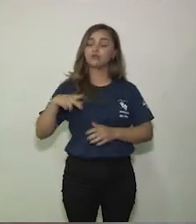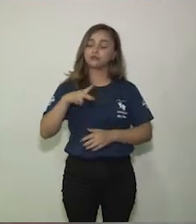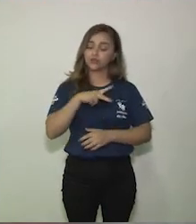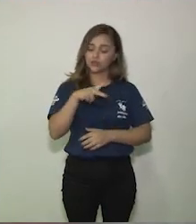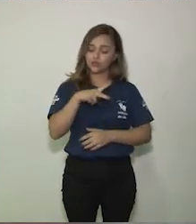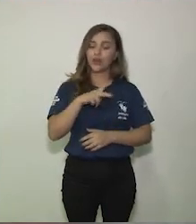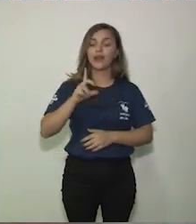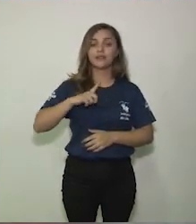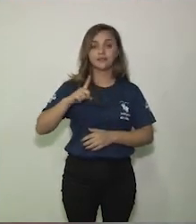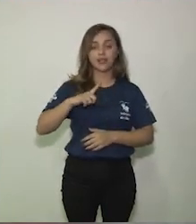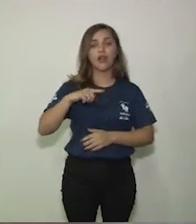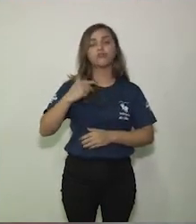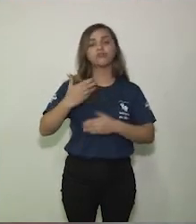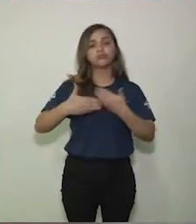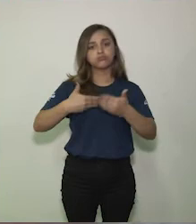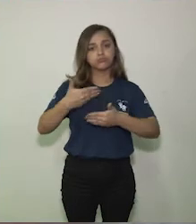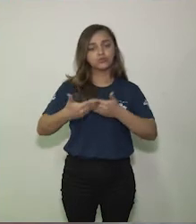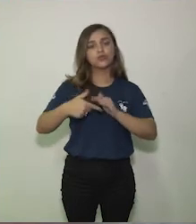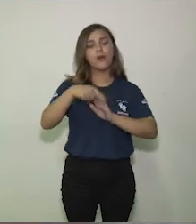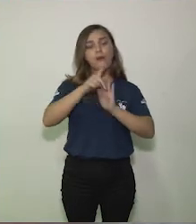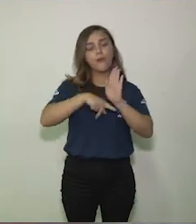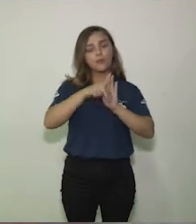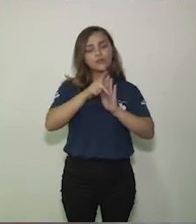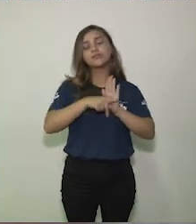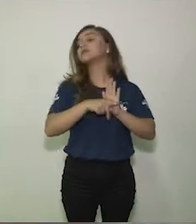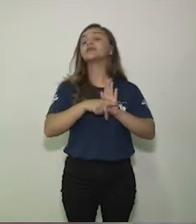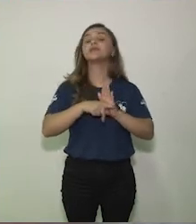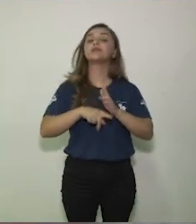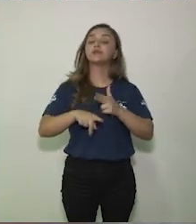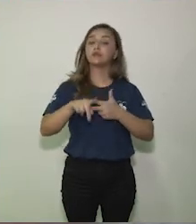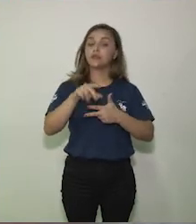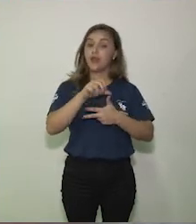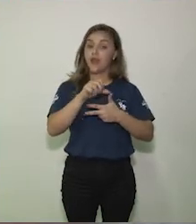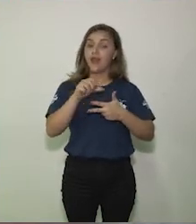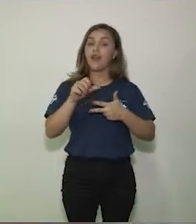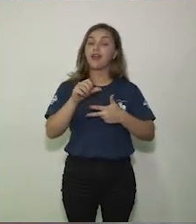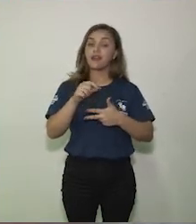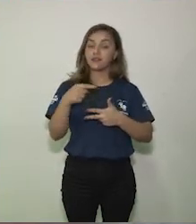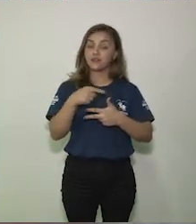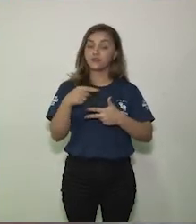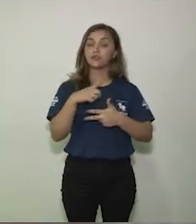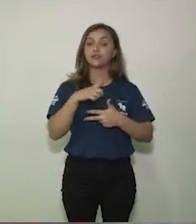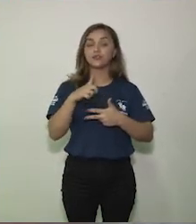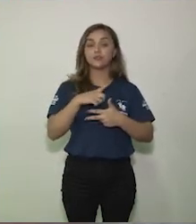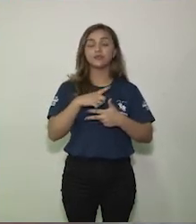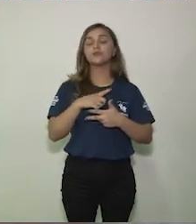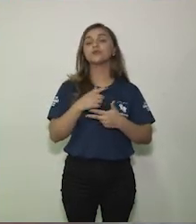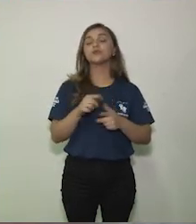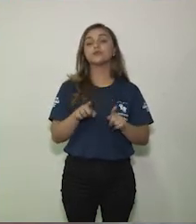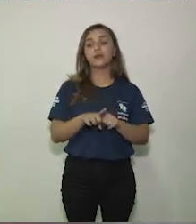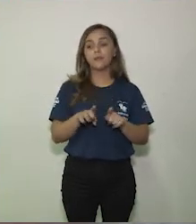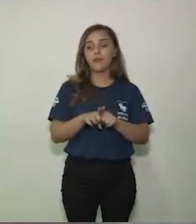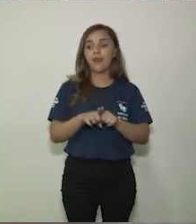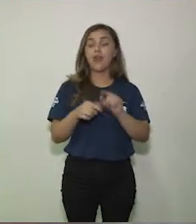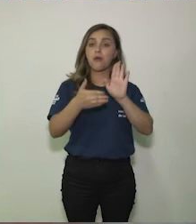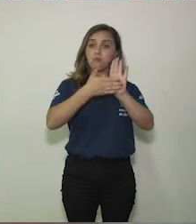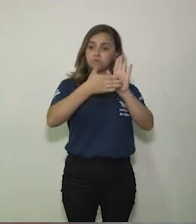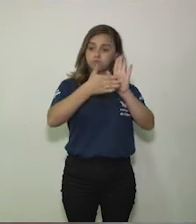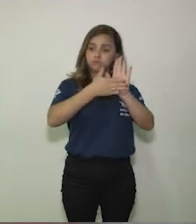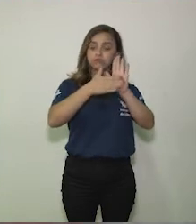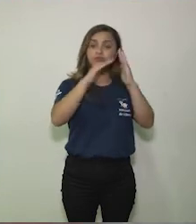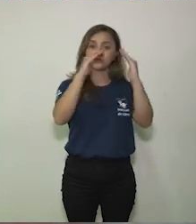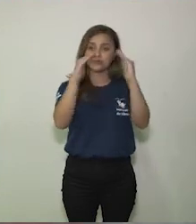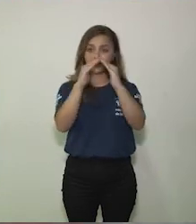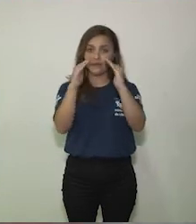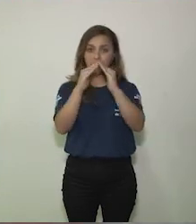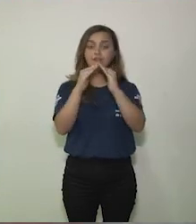Executivo. Semana que vem, assim esperamos tratar pautas imobiliárias da cidade de São Paulo, projetos importantes. Então, quero